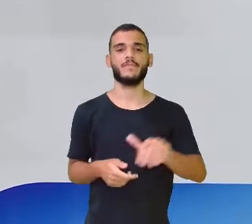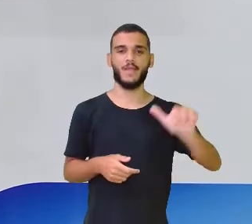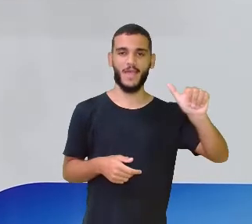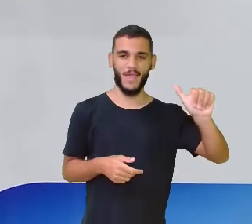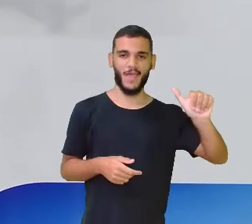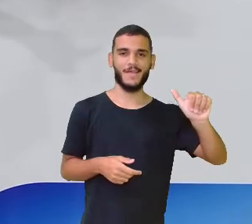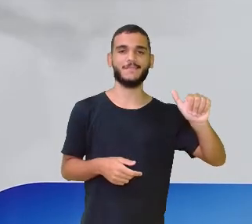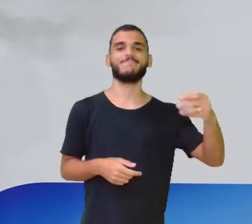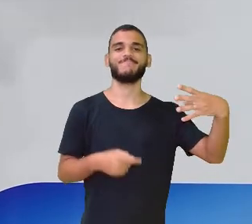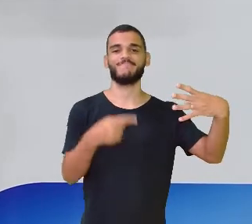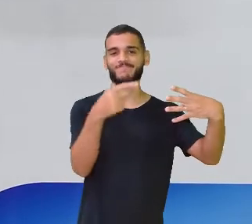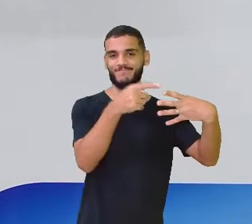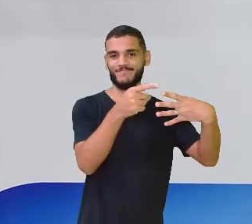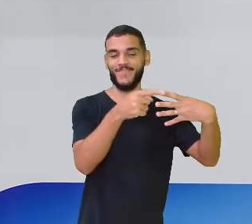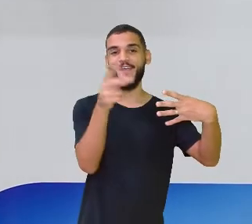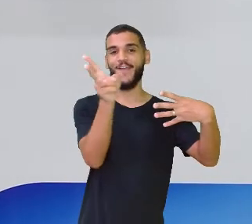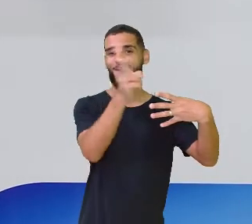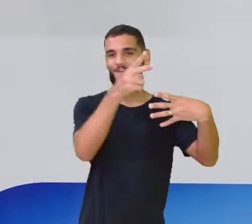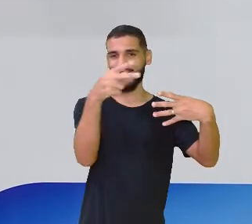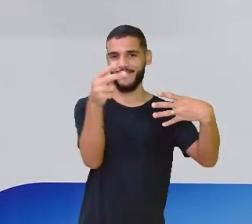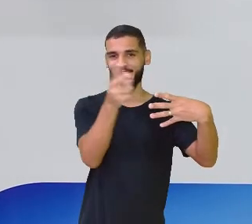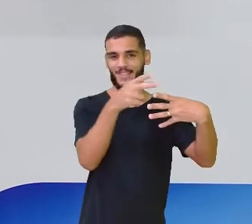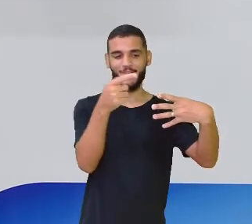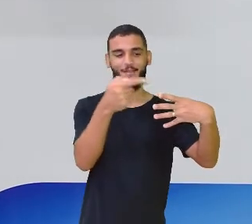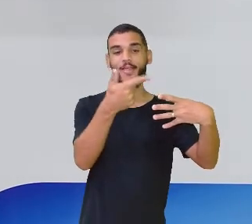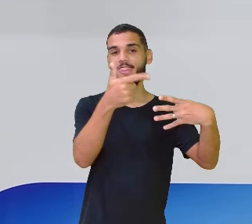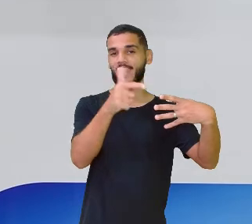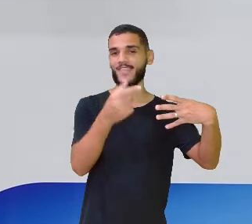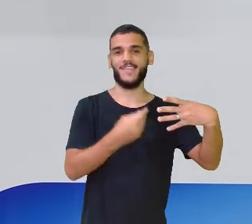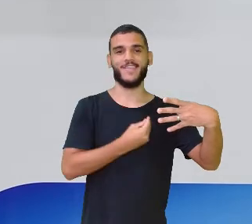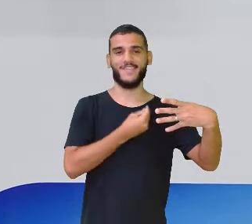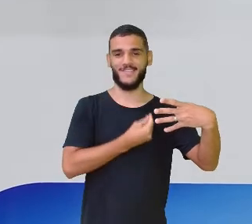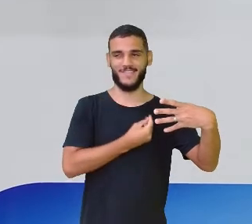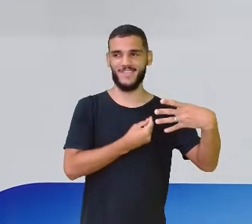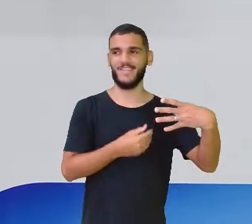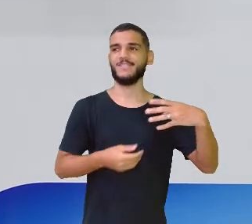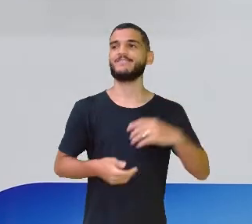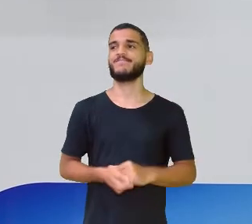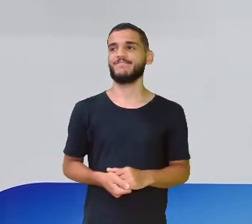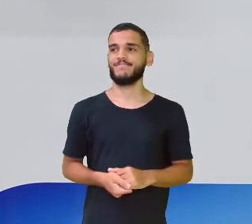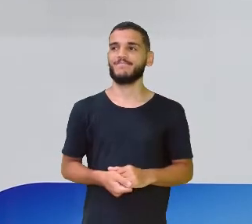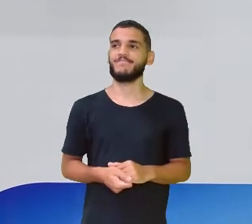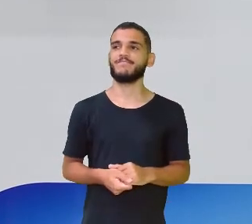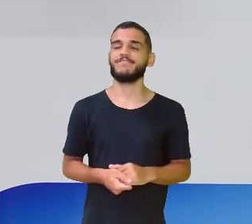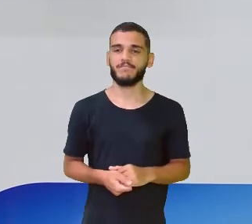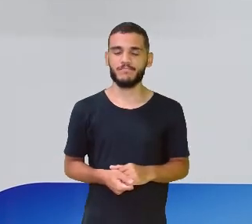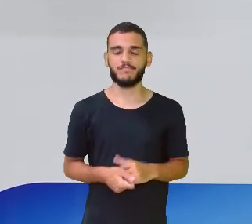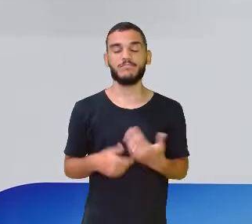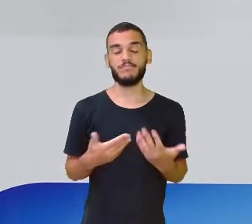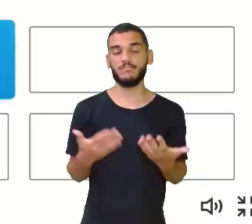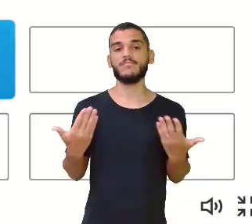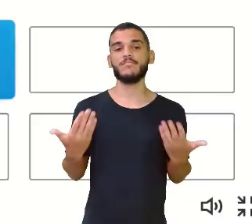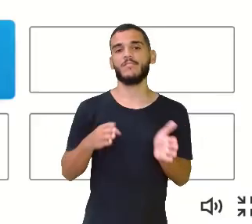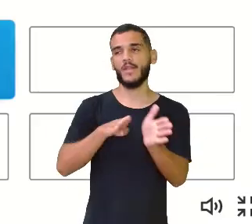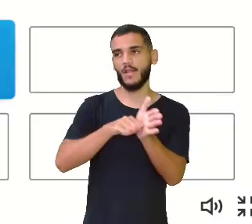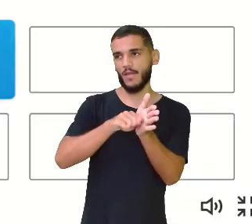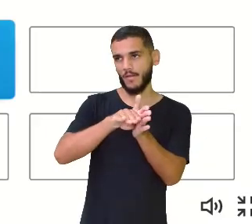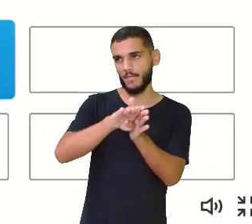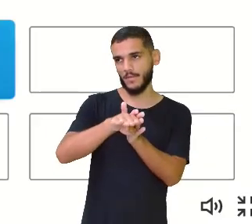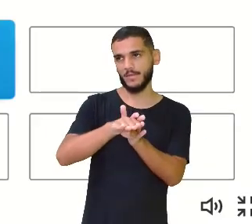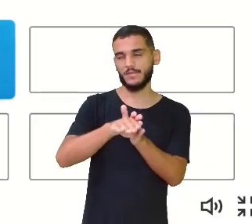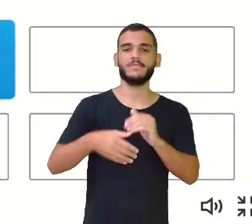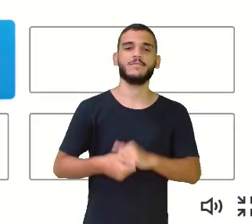pra cá, porque ele não tem vida. Então, gente. e os fungos? Os fungos são seres